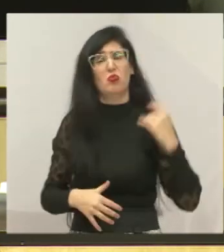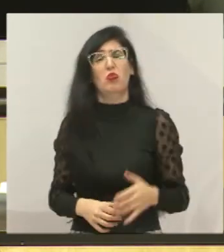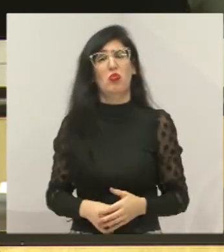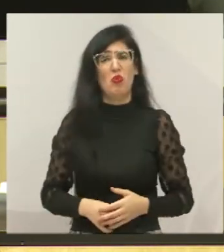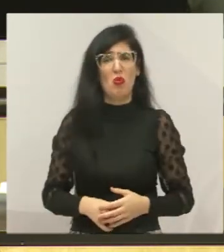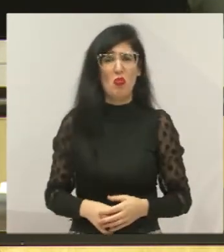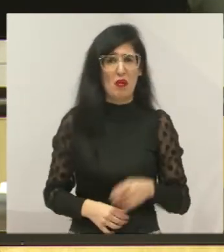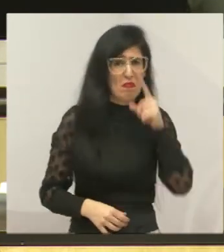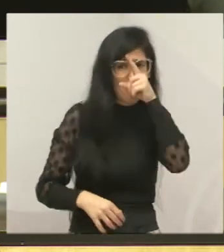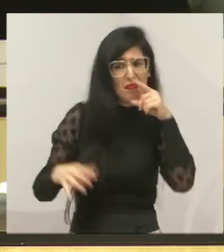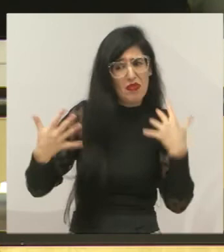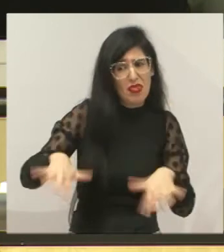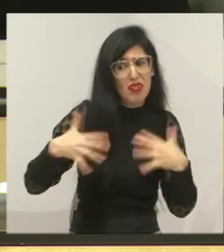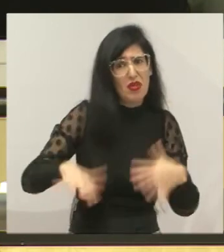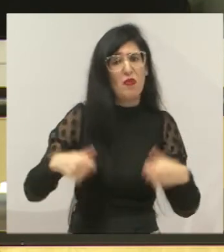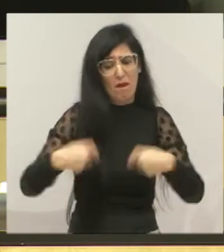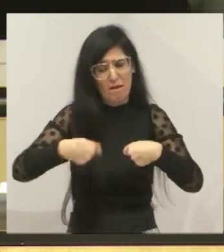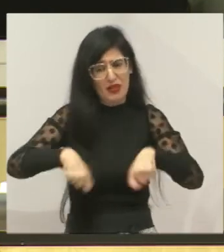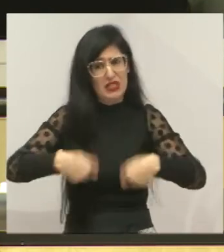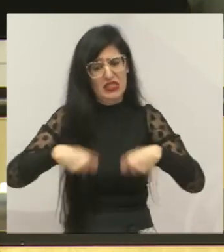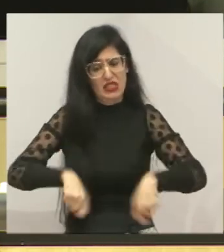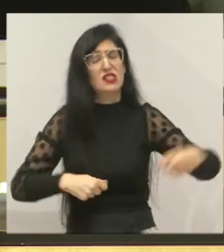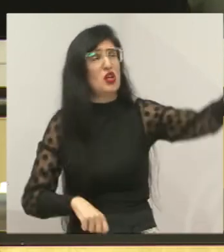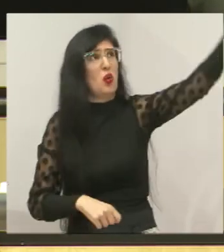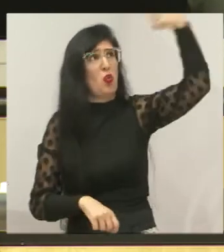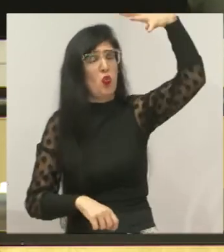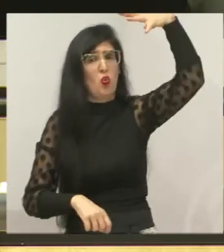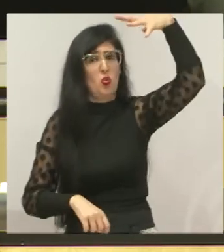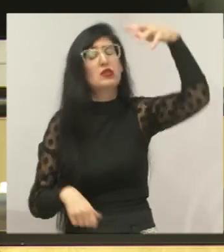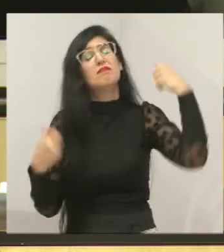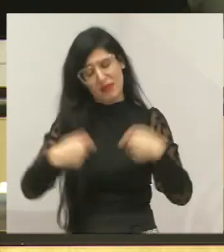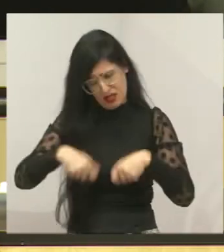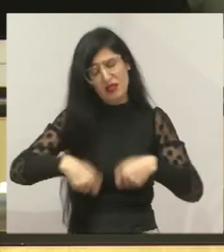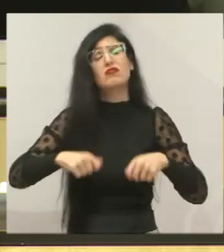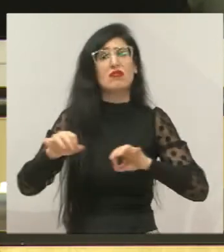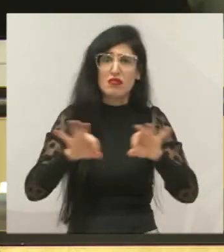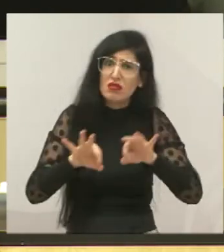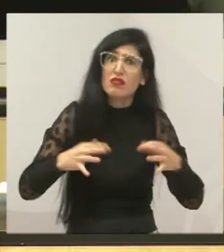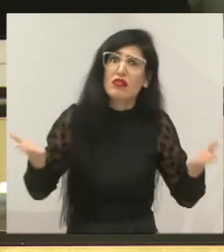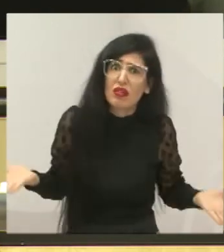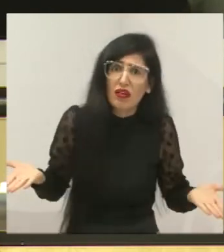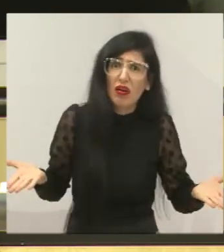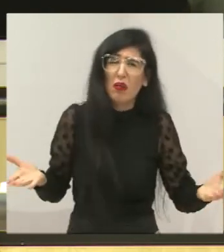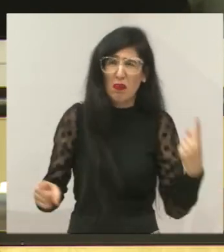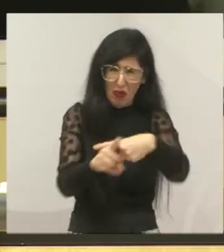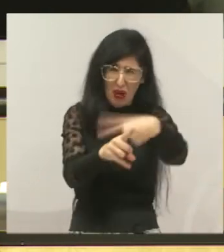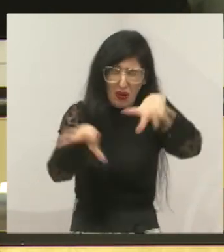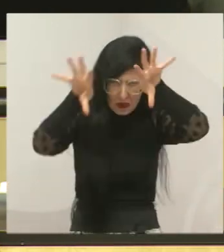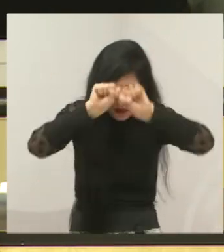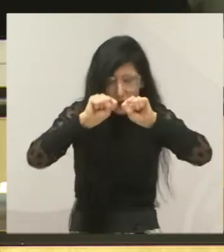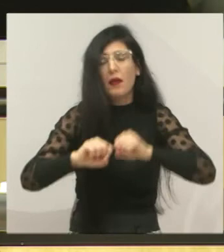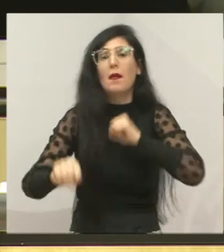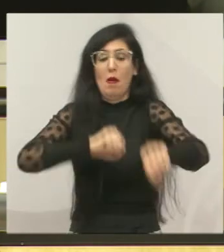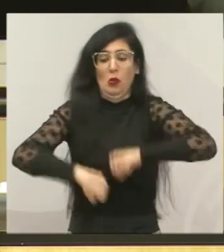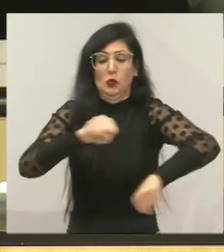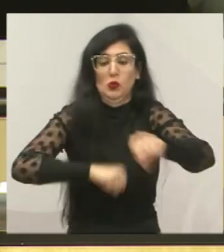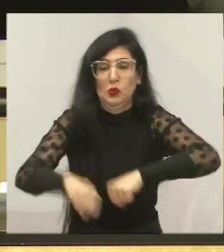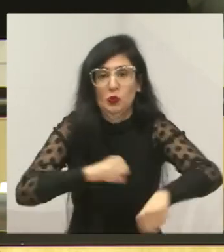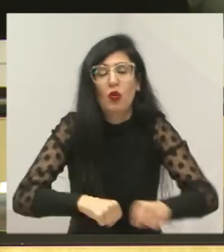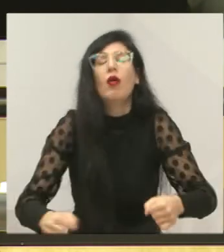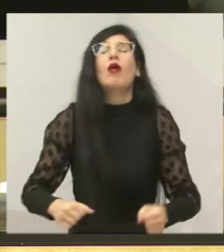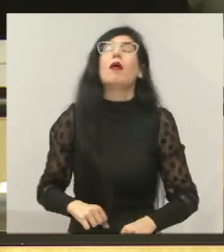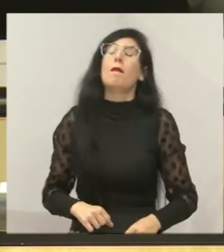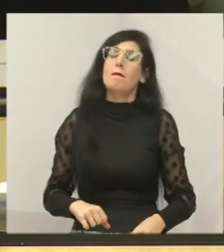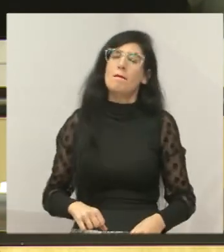desse vereador, a CCR Nova Dutra, alertando para os riscos de acidentes com os ciclistas e motoristas que vêm do Atacadão para acessar